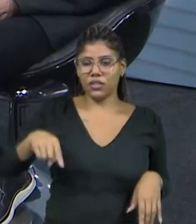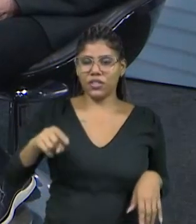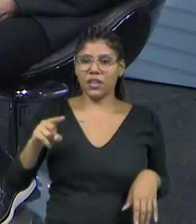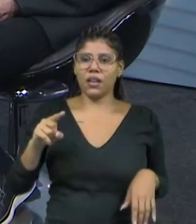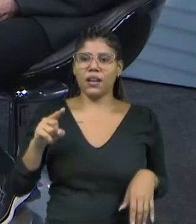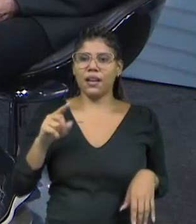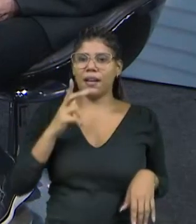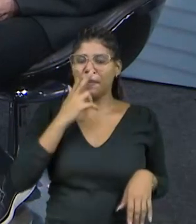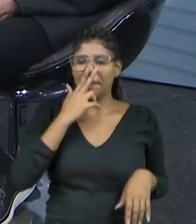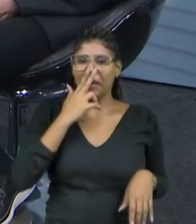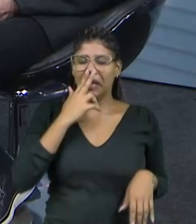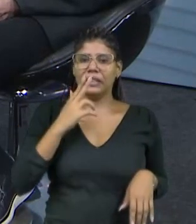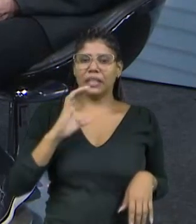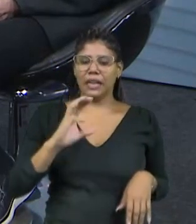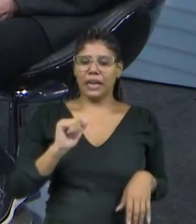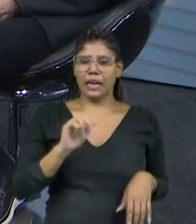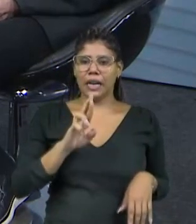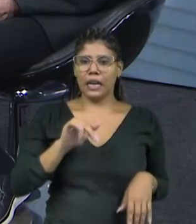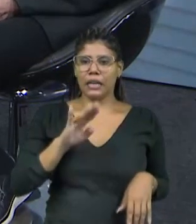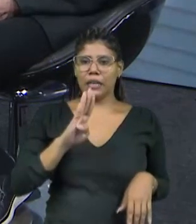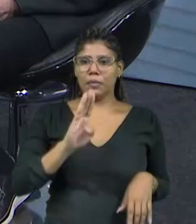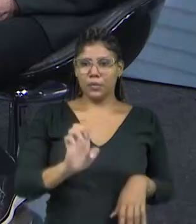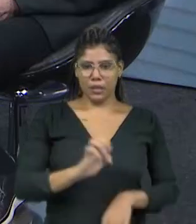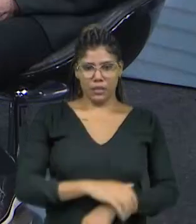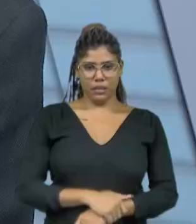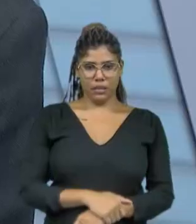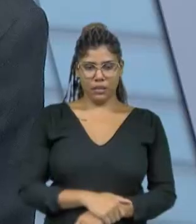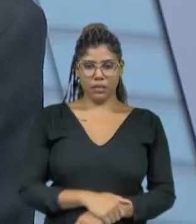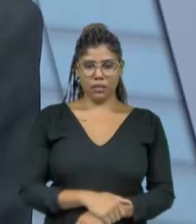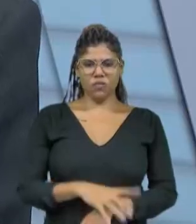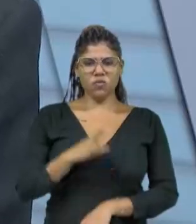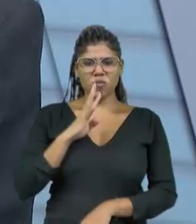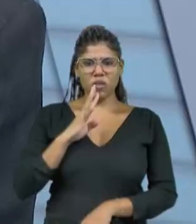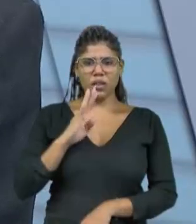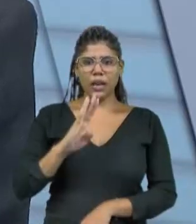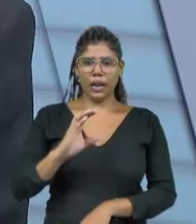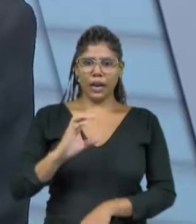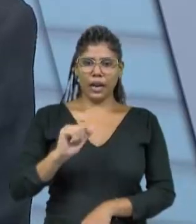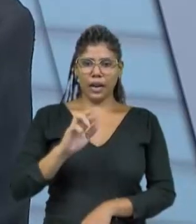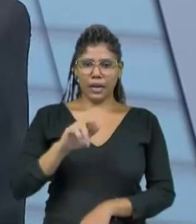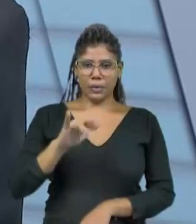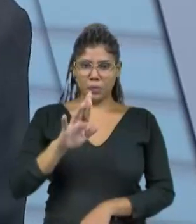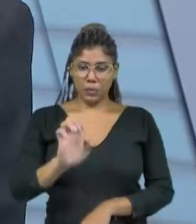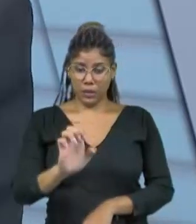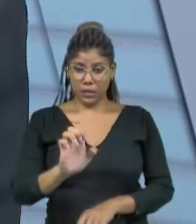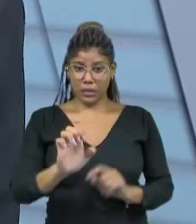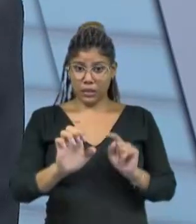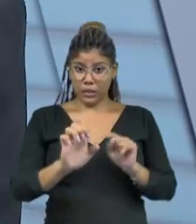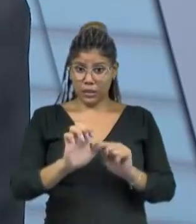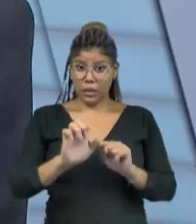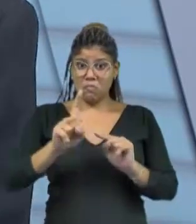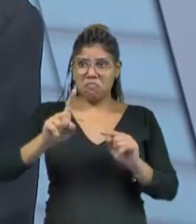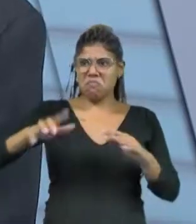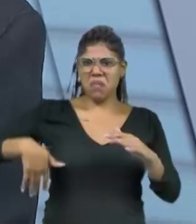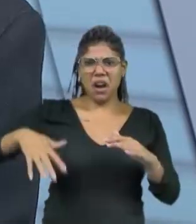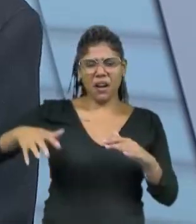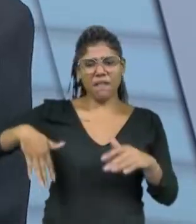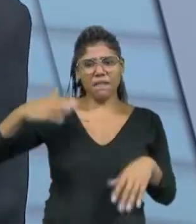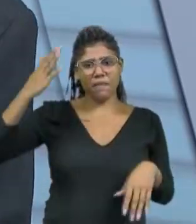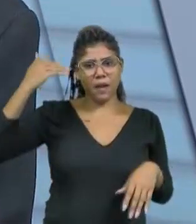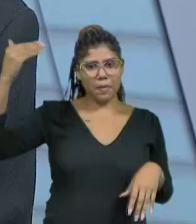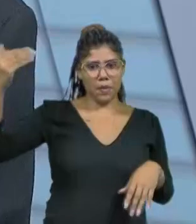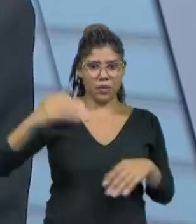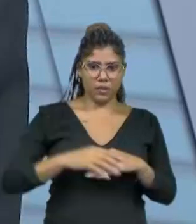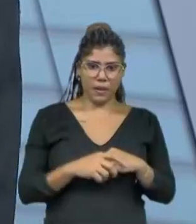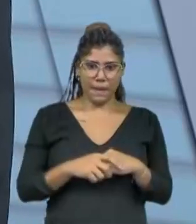Porque quando você vai ao Caribe, você não diz que vai para a República Dominicana ou vai para Bahamas, você vai para o Caribe. Você vem para o